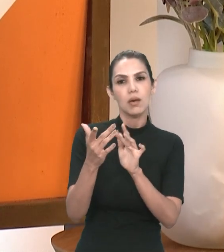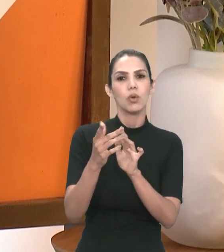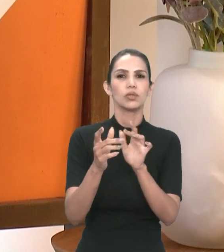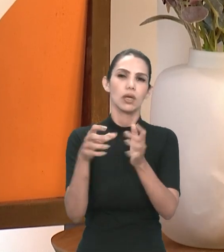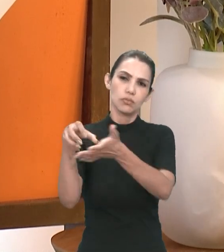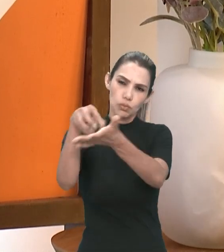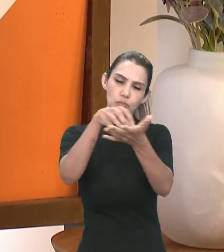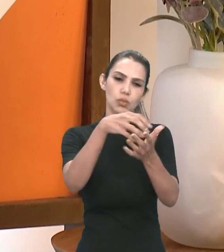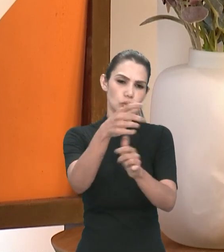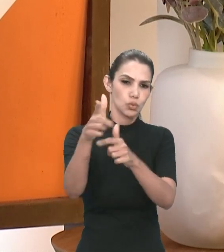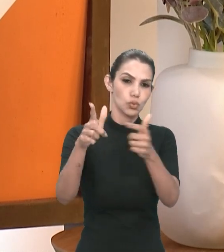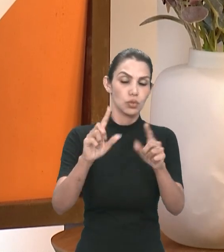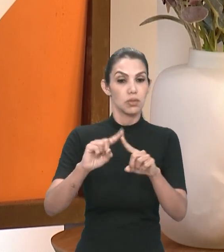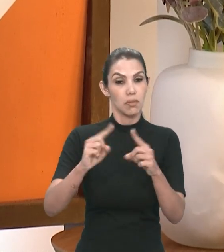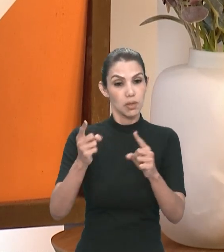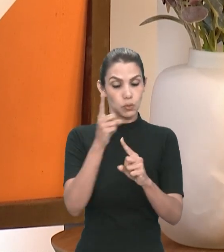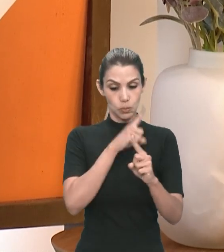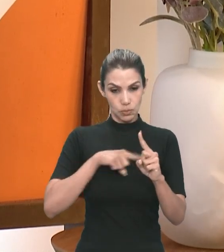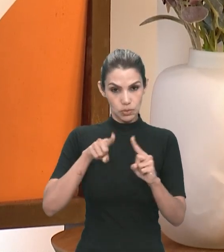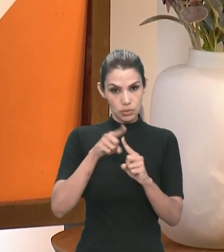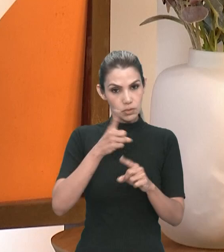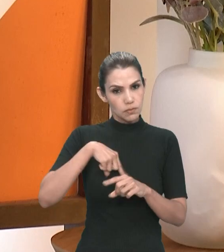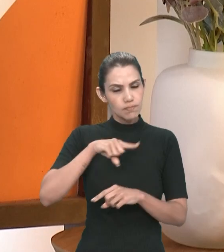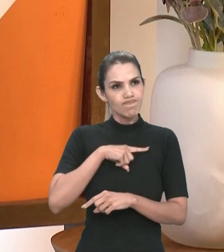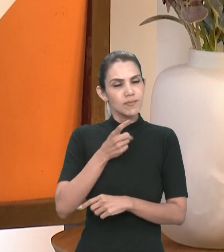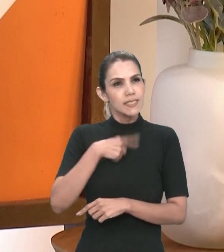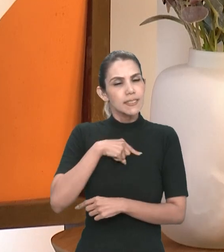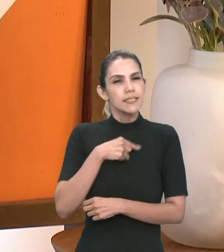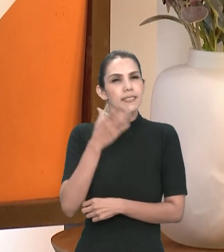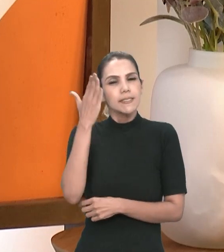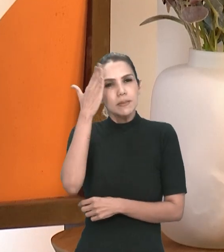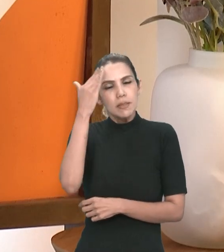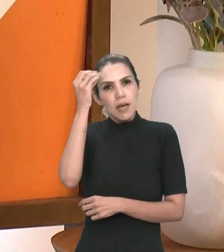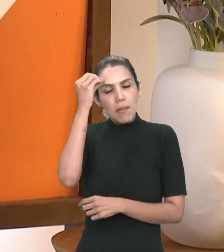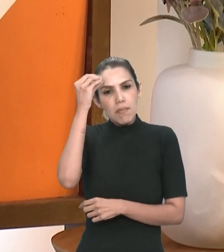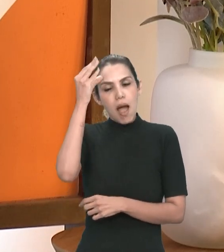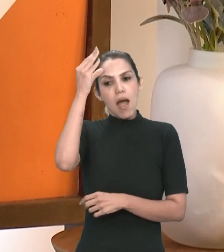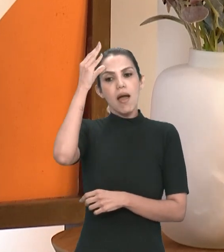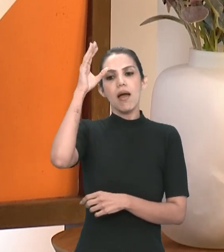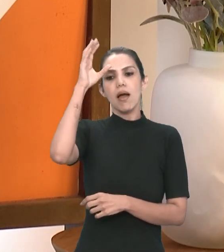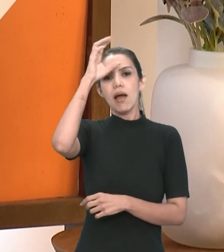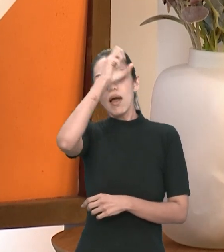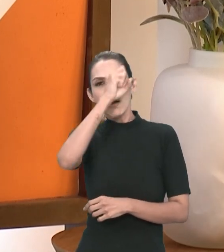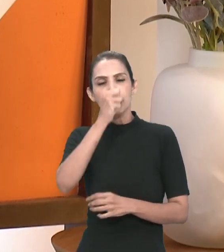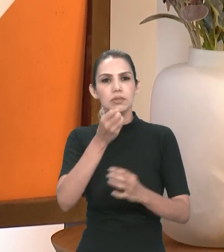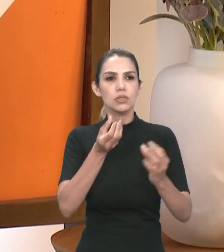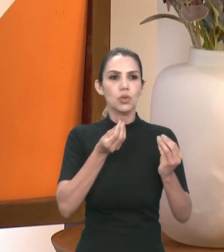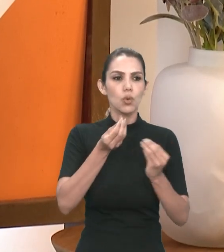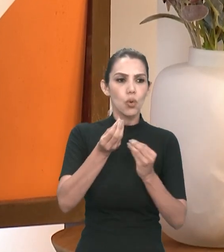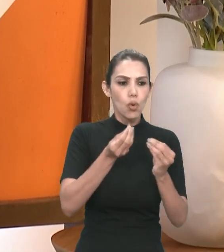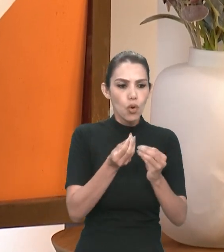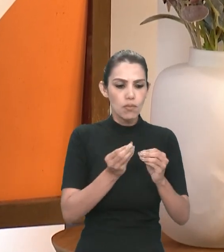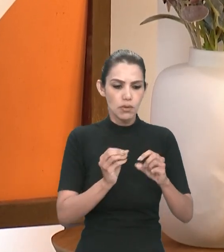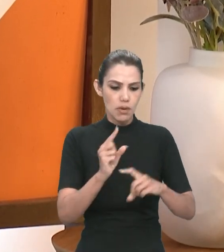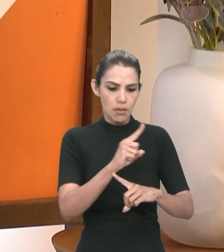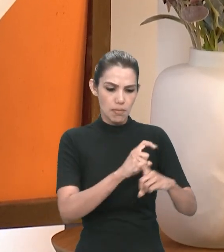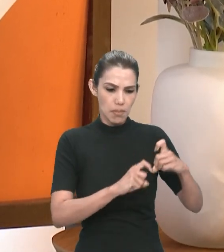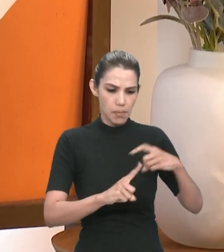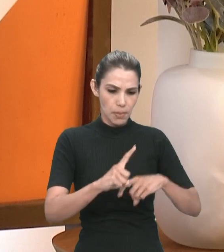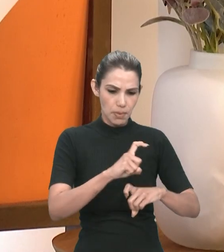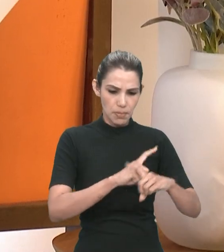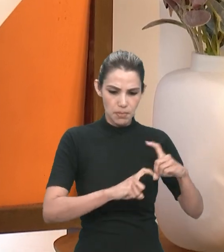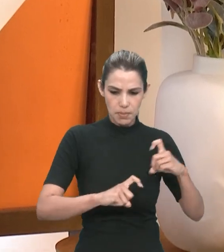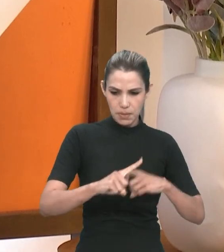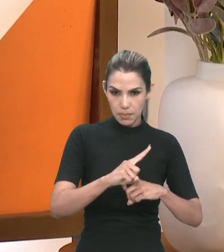E o nosso intuito em si era tentar entender a relação entre o parasita e o hospedeiro, entre o roedor